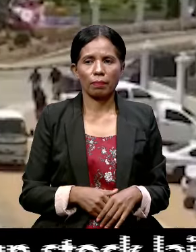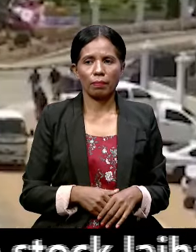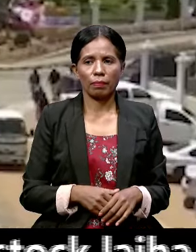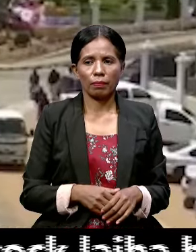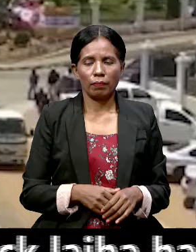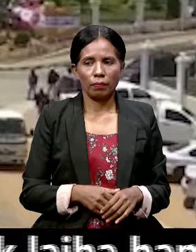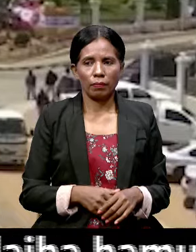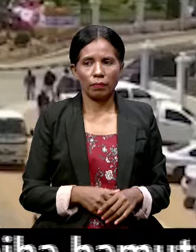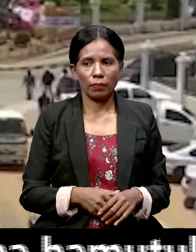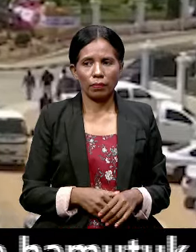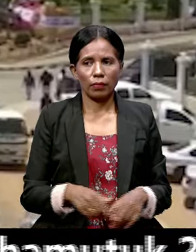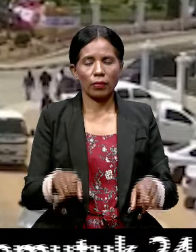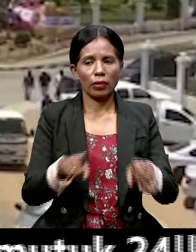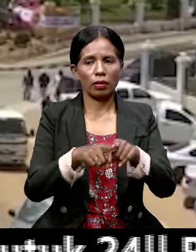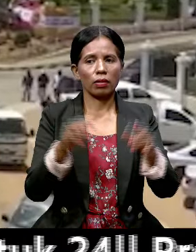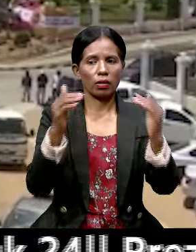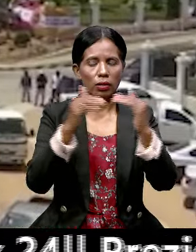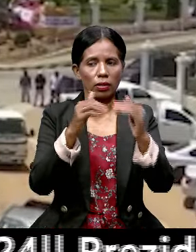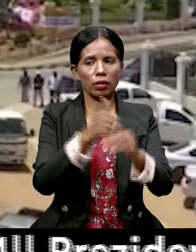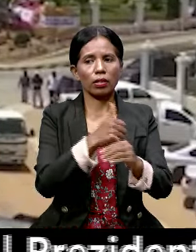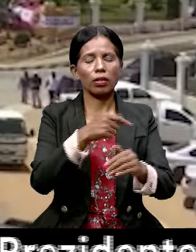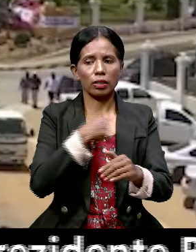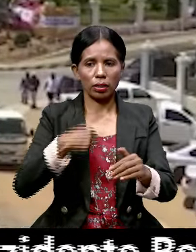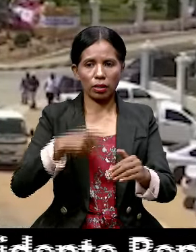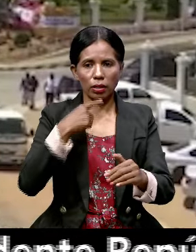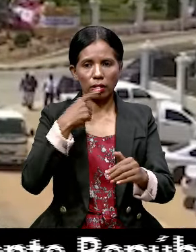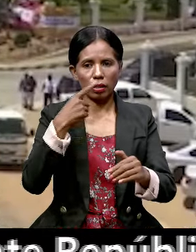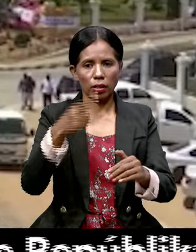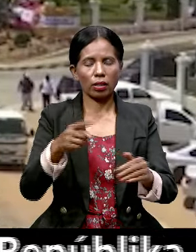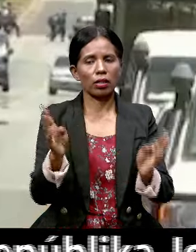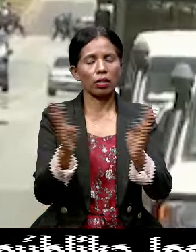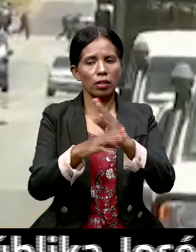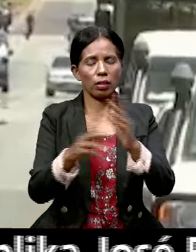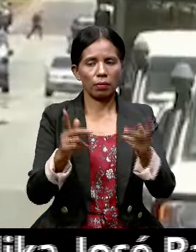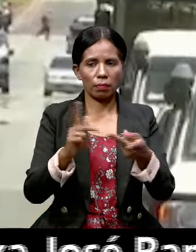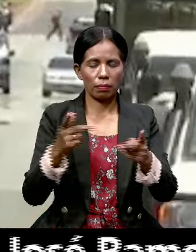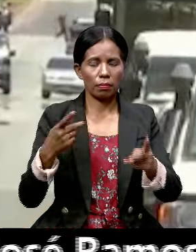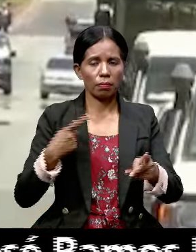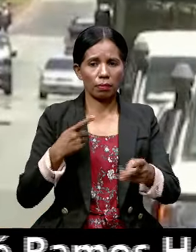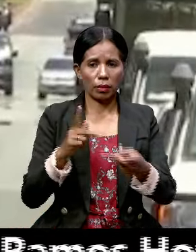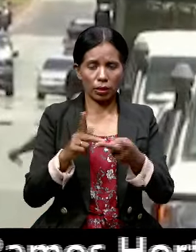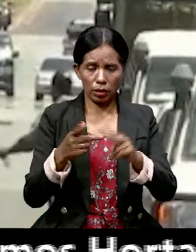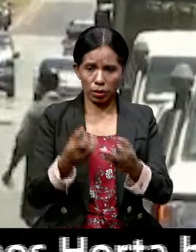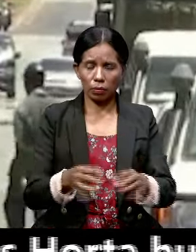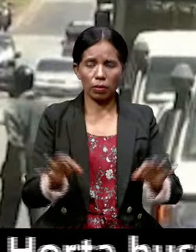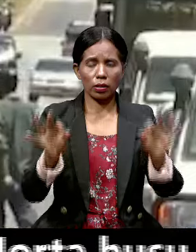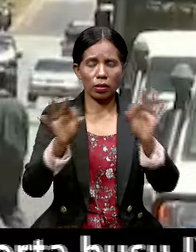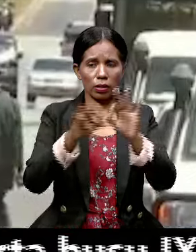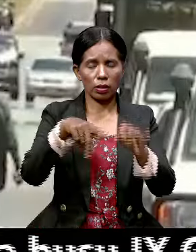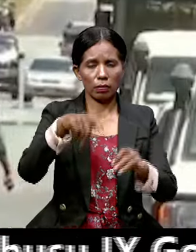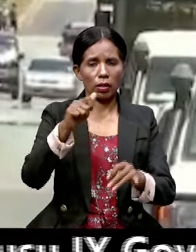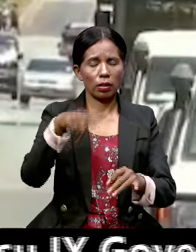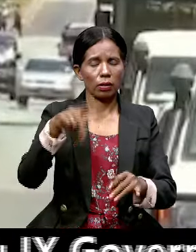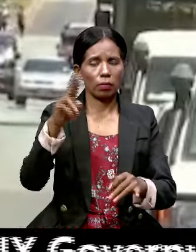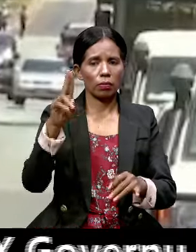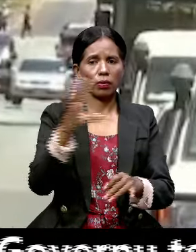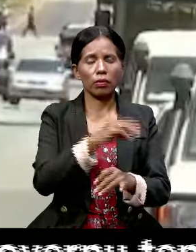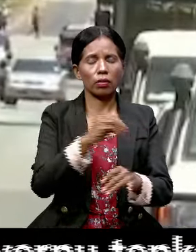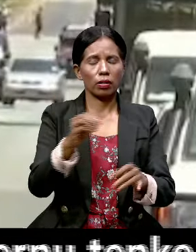Exports. Ministro Relações Exteriores Sina Hatete Sina se sai parceiro e de importante liu ba Papua Nova Guiné e o